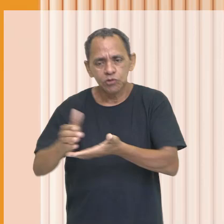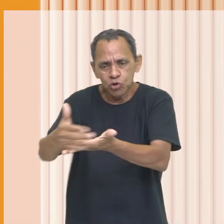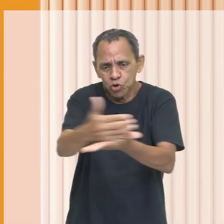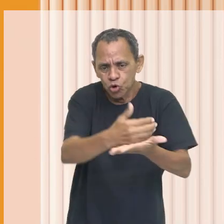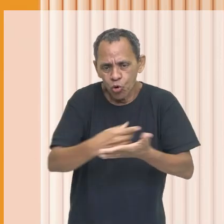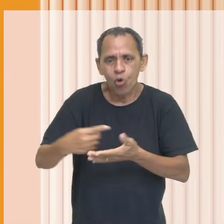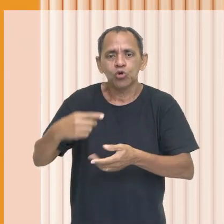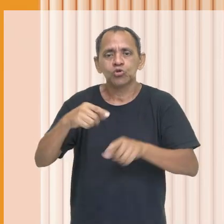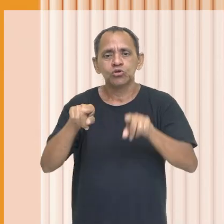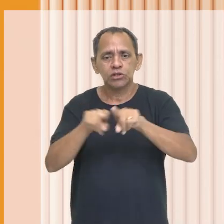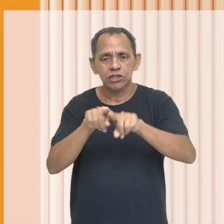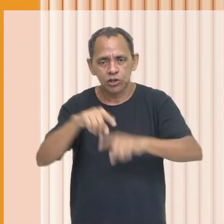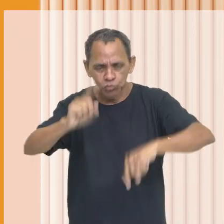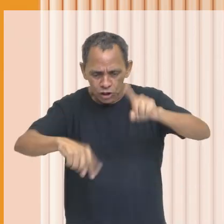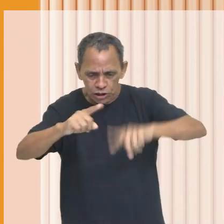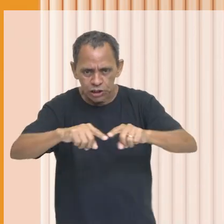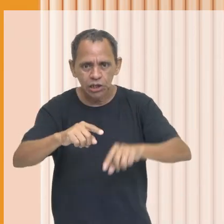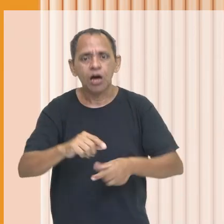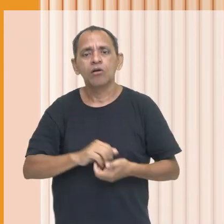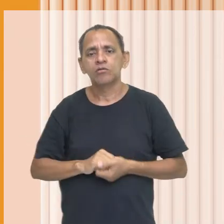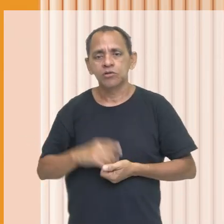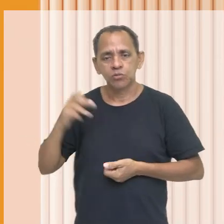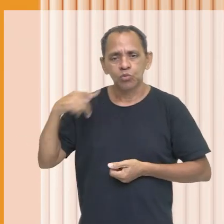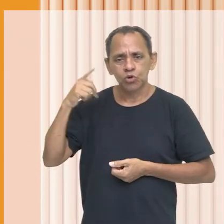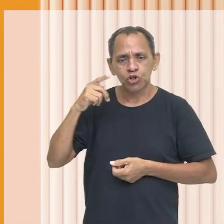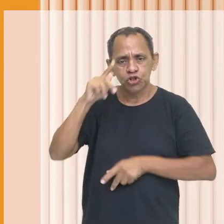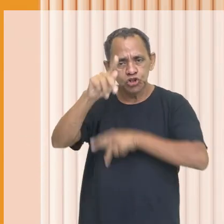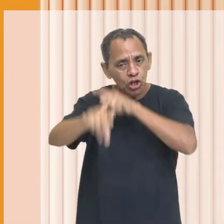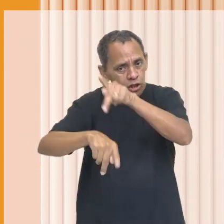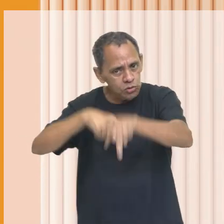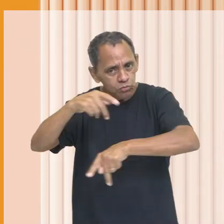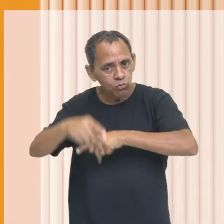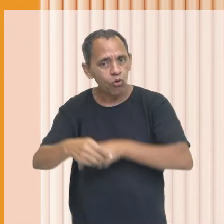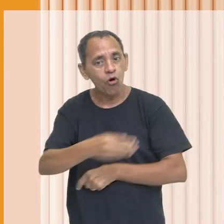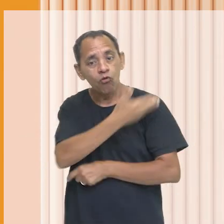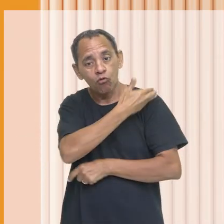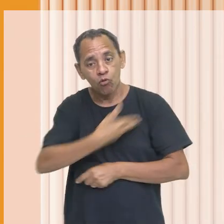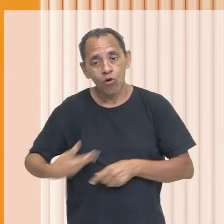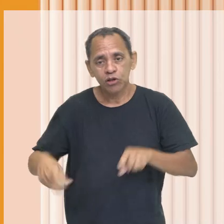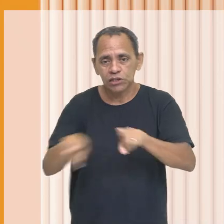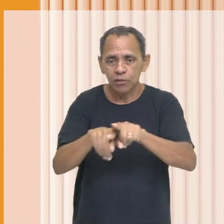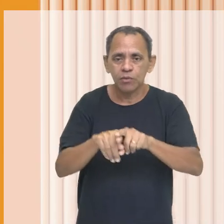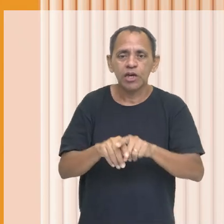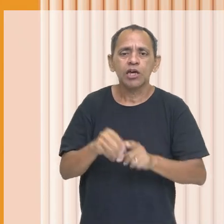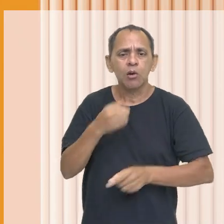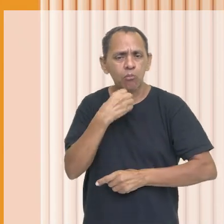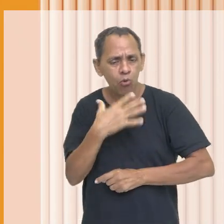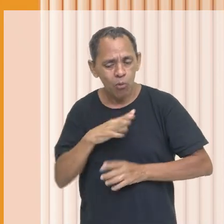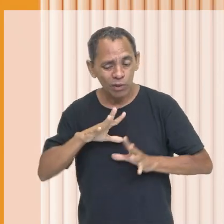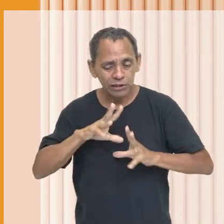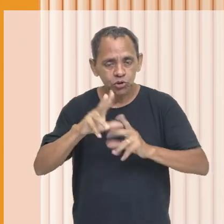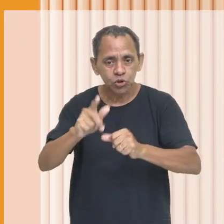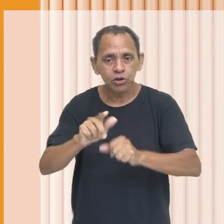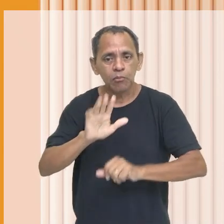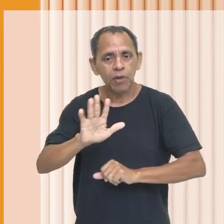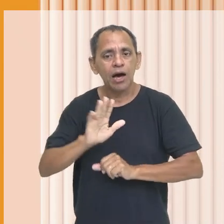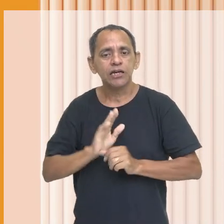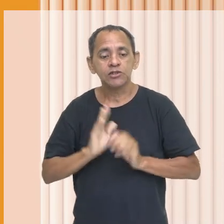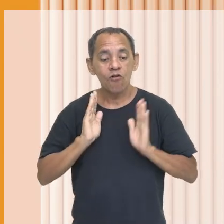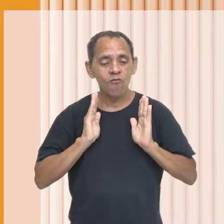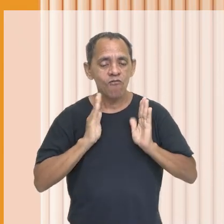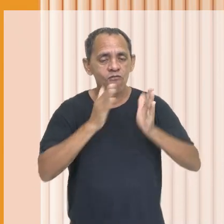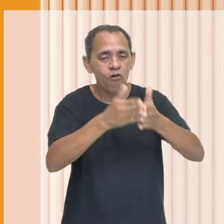pública, do poder público, sem políticas públicas que sejam benéficas para todos, mas especificamente para aquela base eleitoral que eu